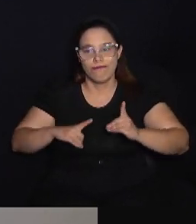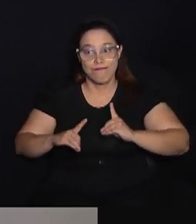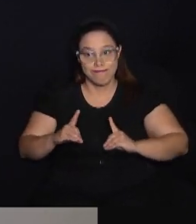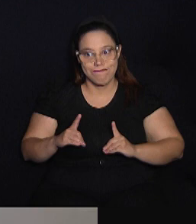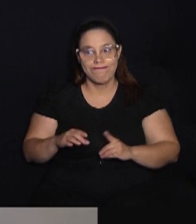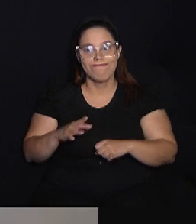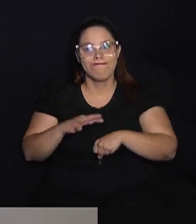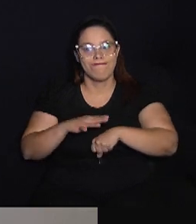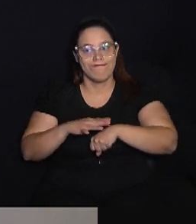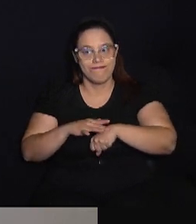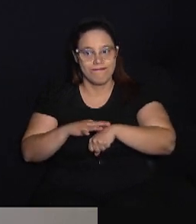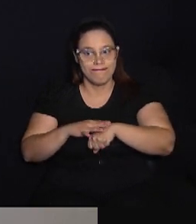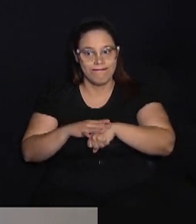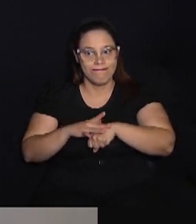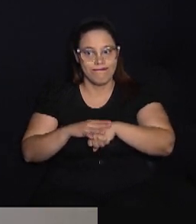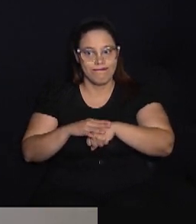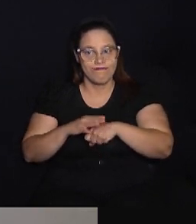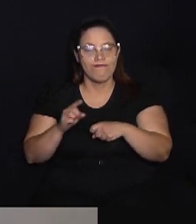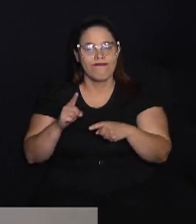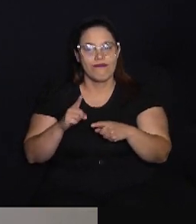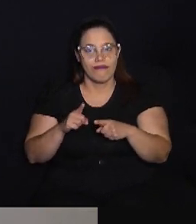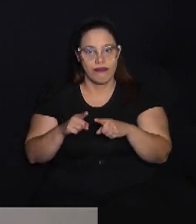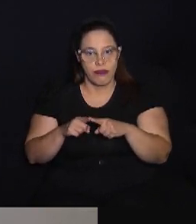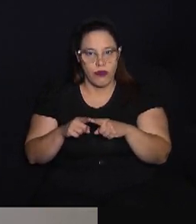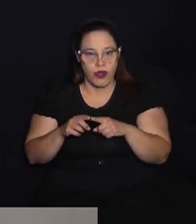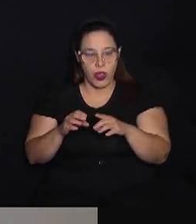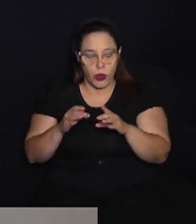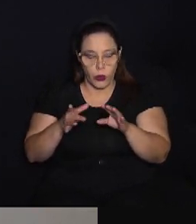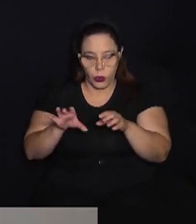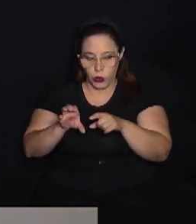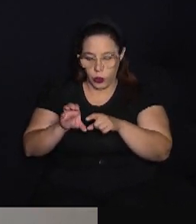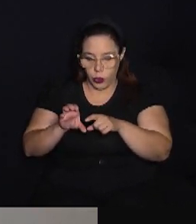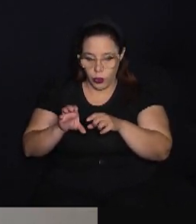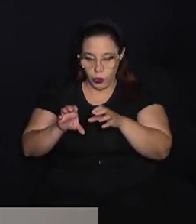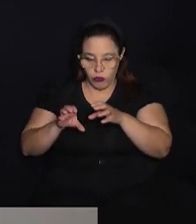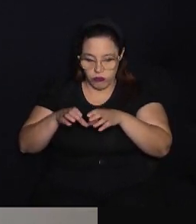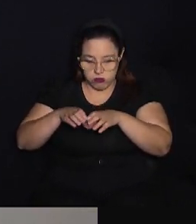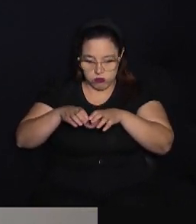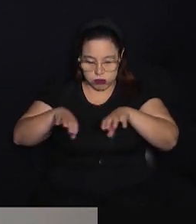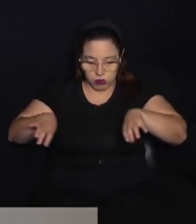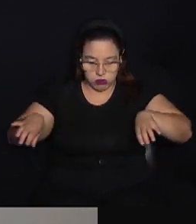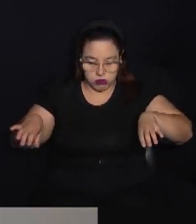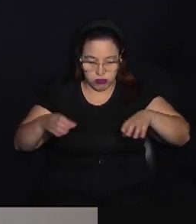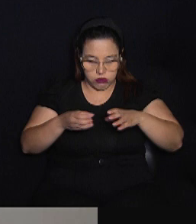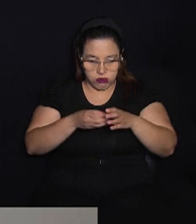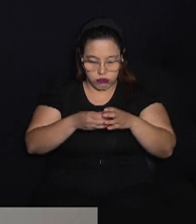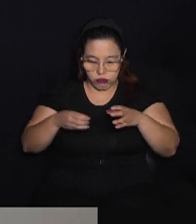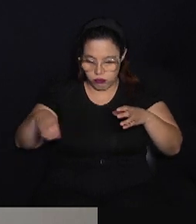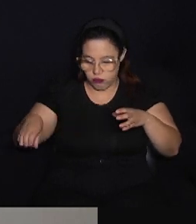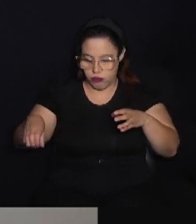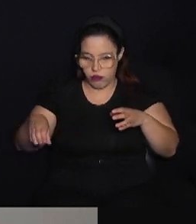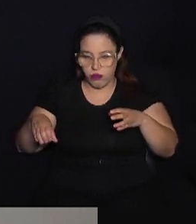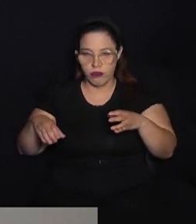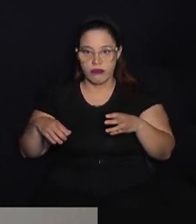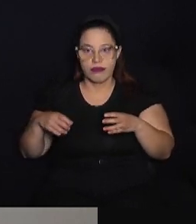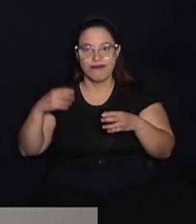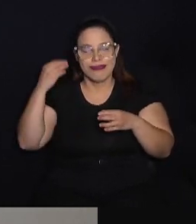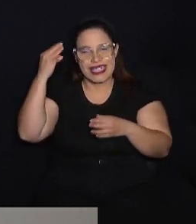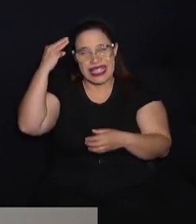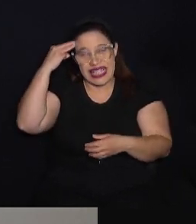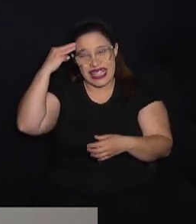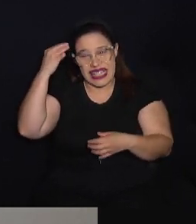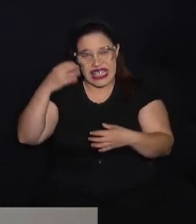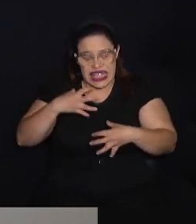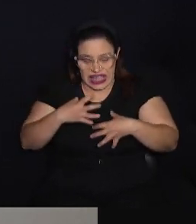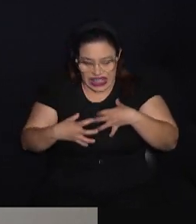da doença, porque ela pode gerar um isolamento social, alguns tipos de transtorno depressivo, transtorno ansioso. E